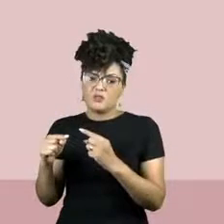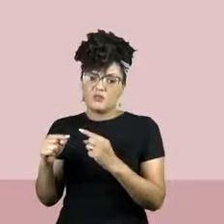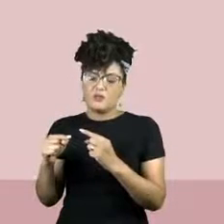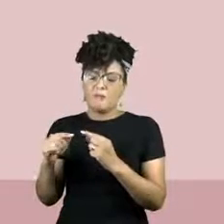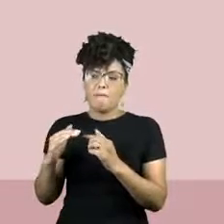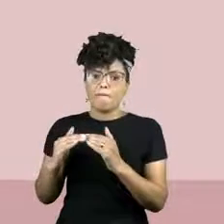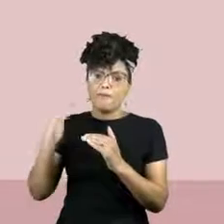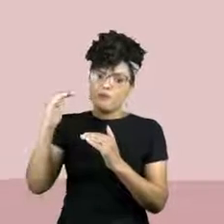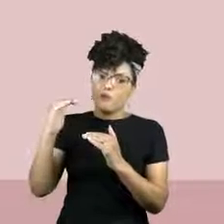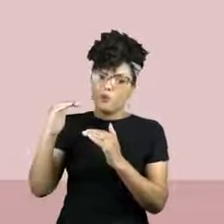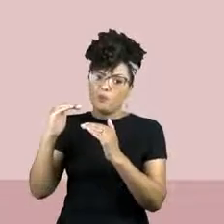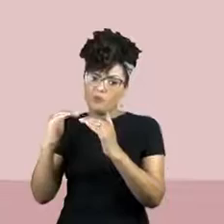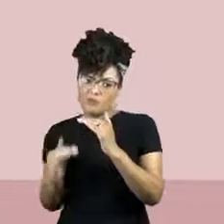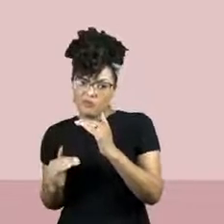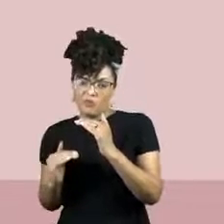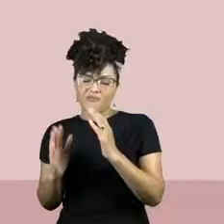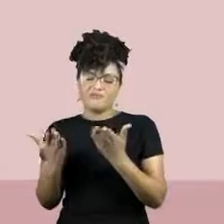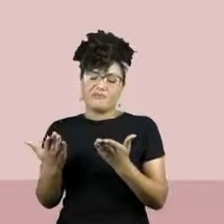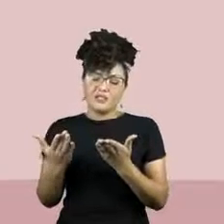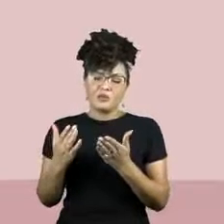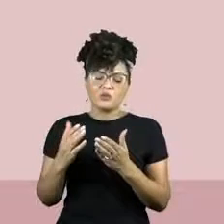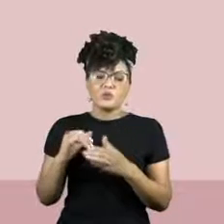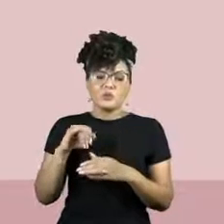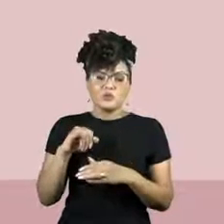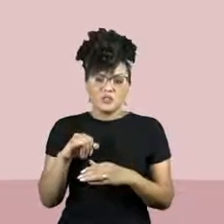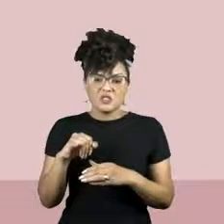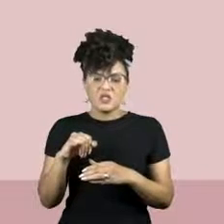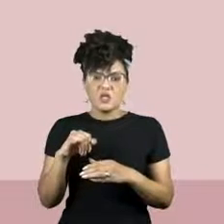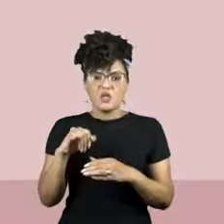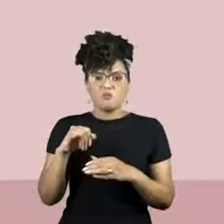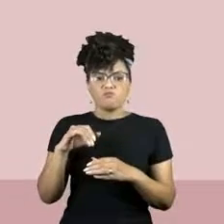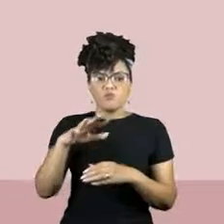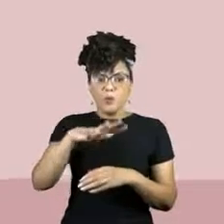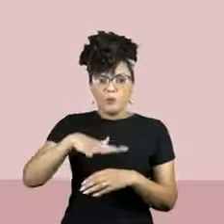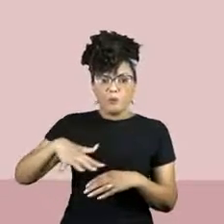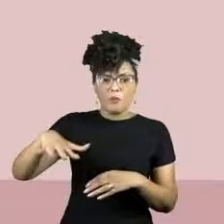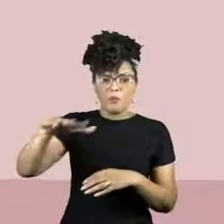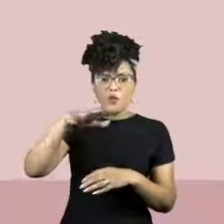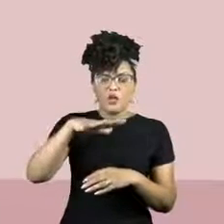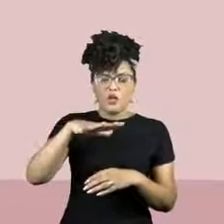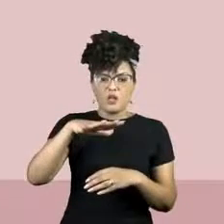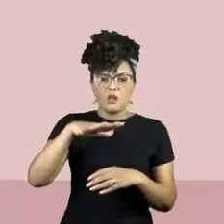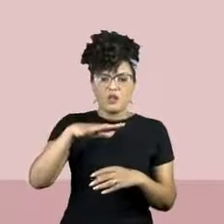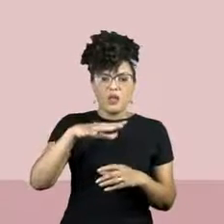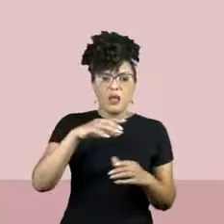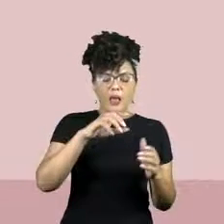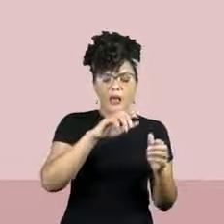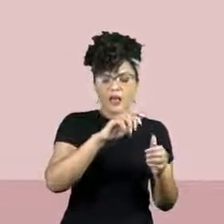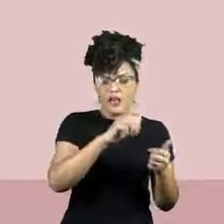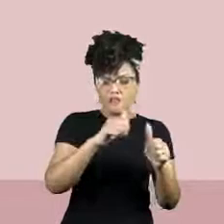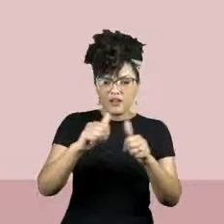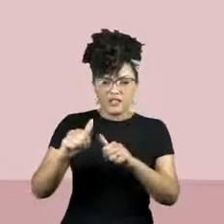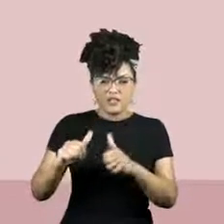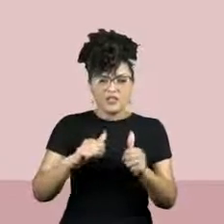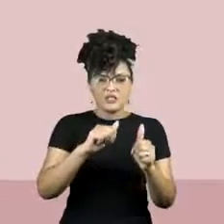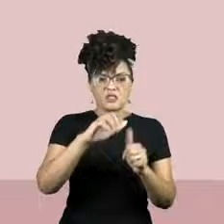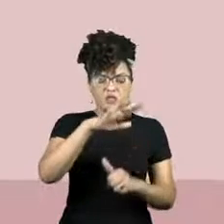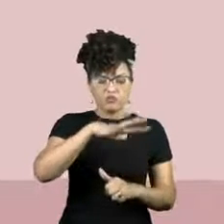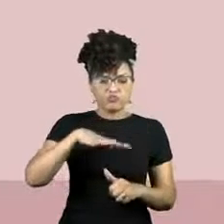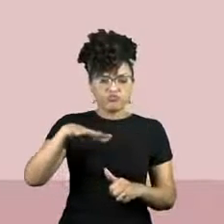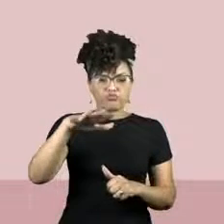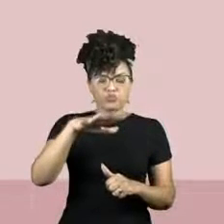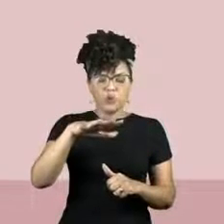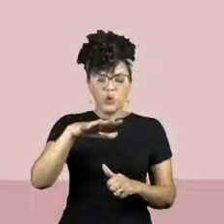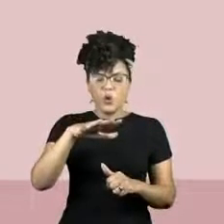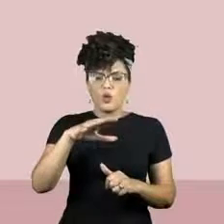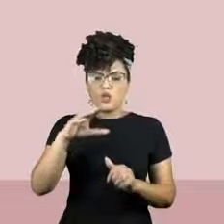segurança? Ou seja, se eu pegar esse combo, né, de topografia e perfis e colocar tudo isso em um